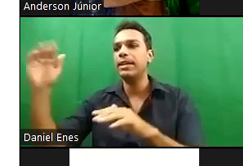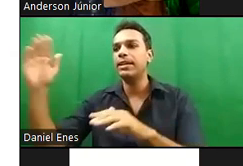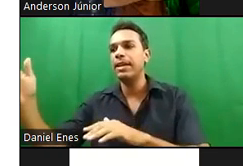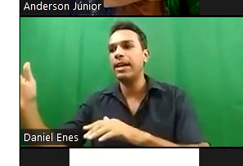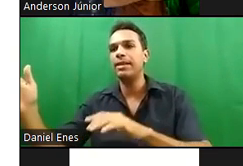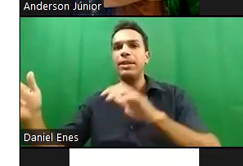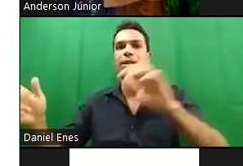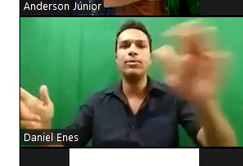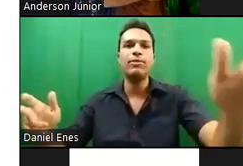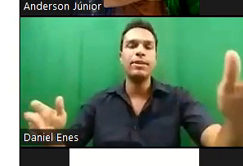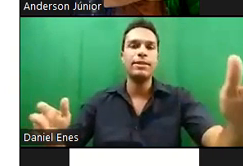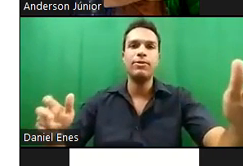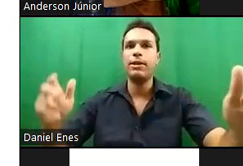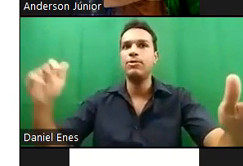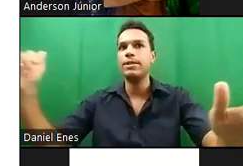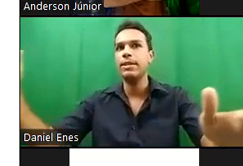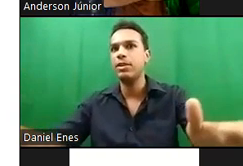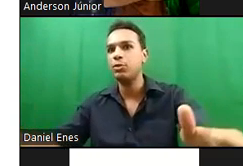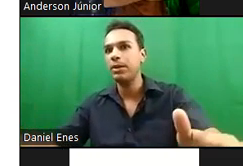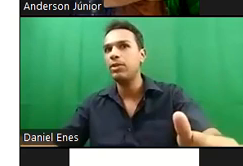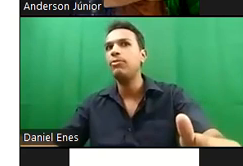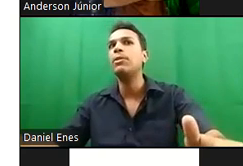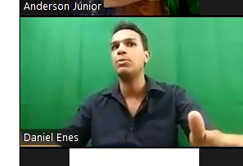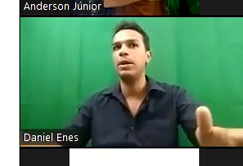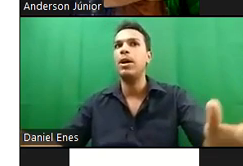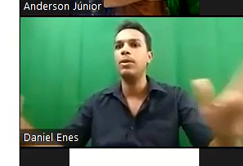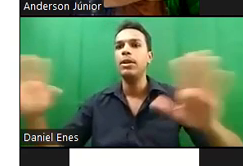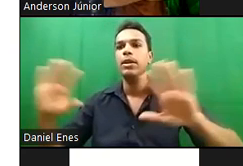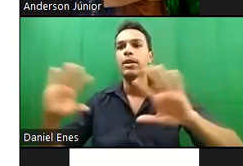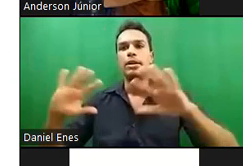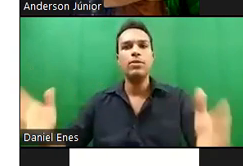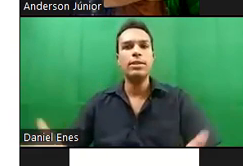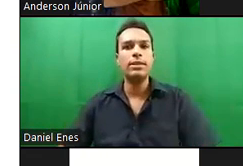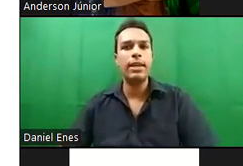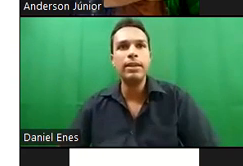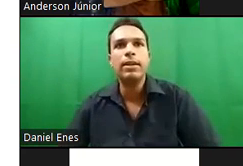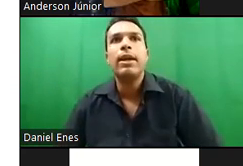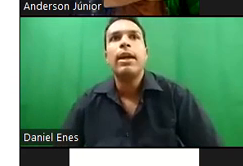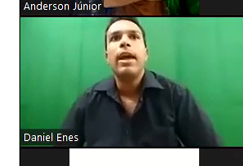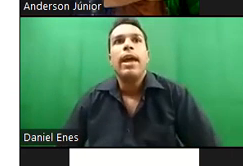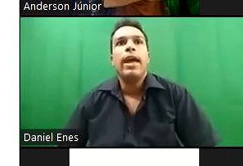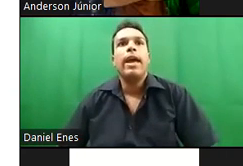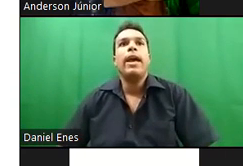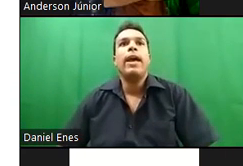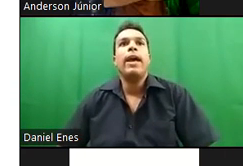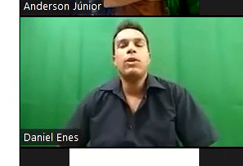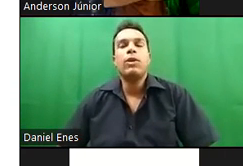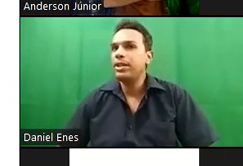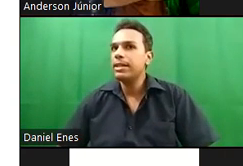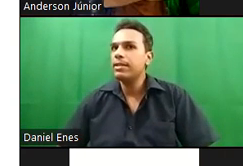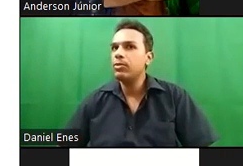na Inglaterra também não, na França não fala o francês, na Espanha não fala o espanhol. Então, você tem